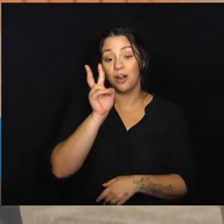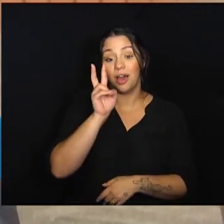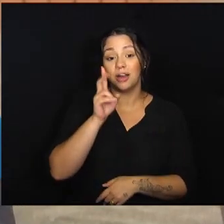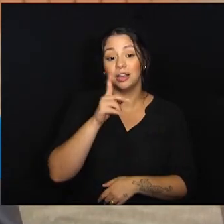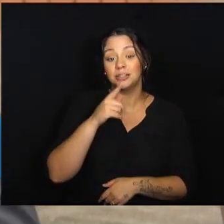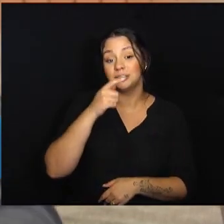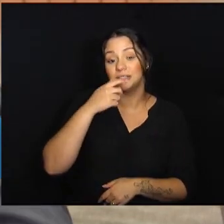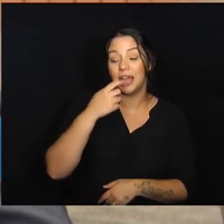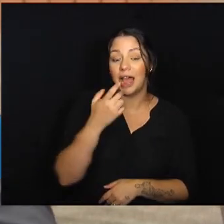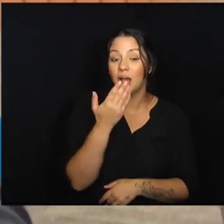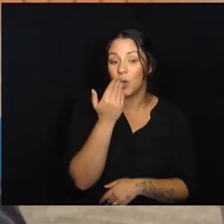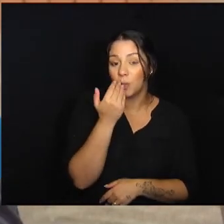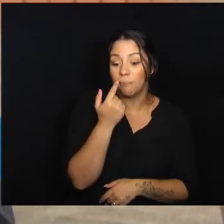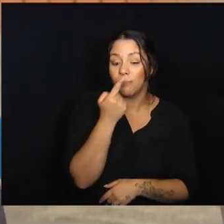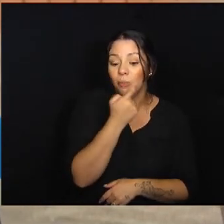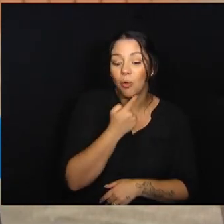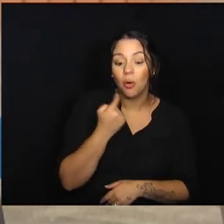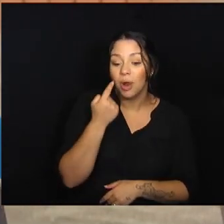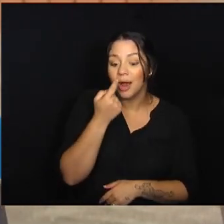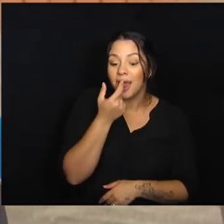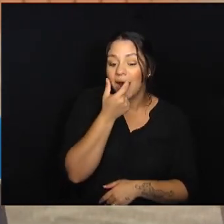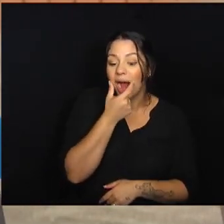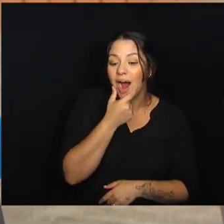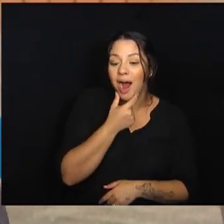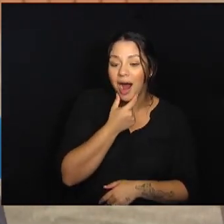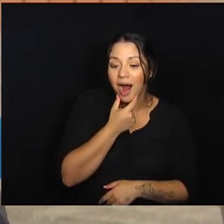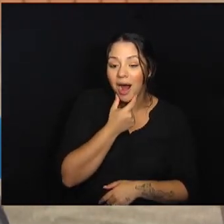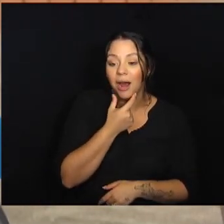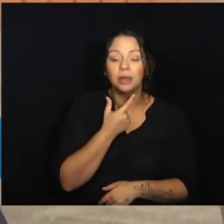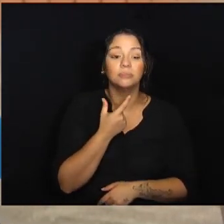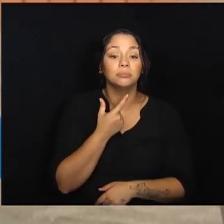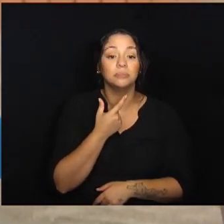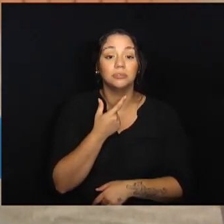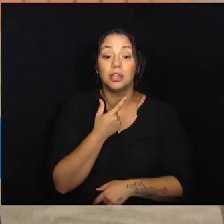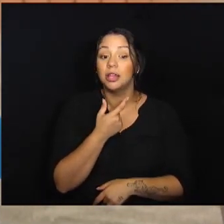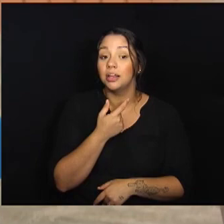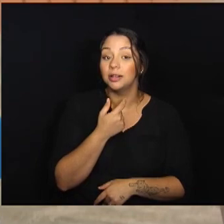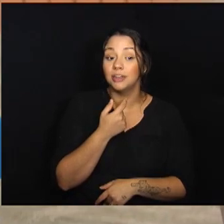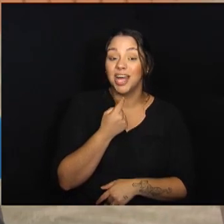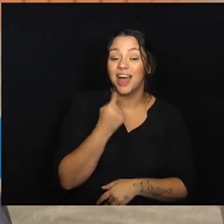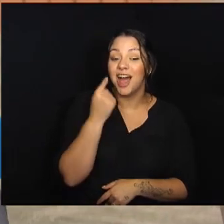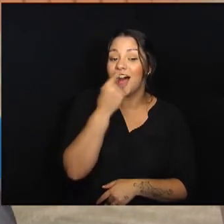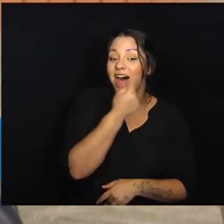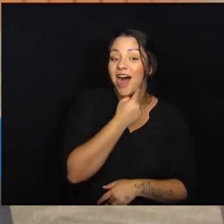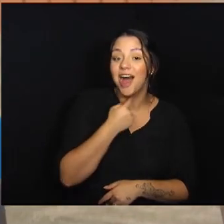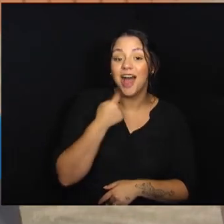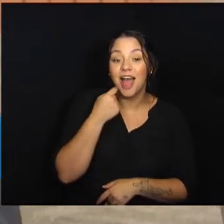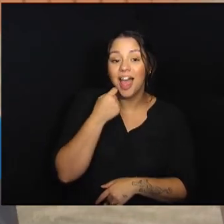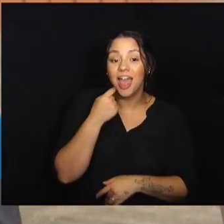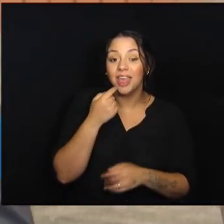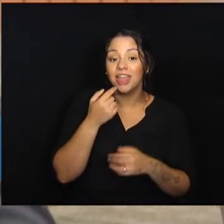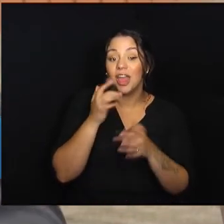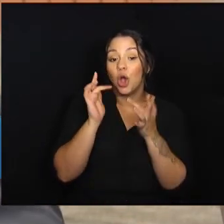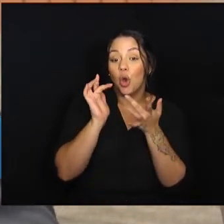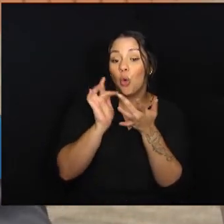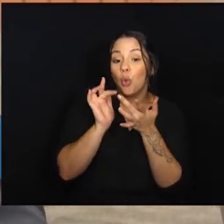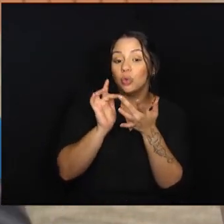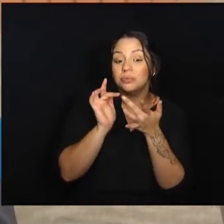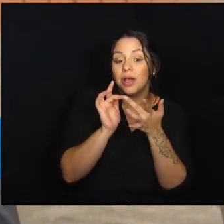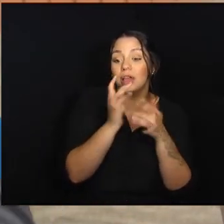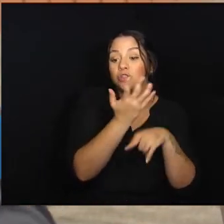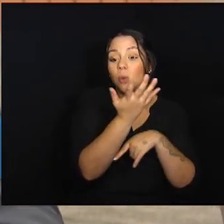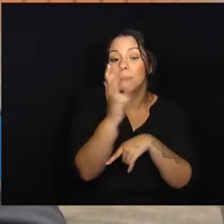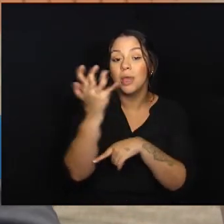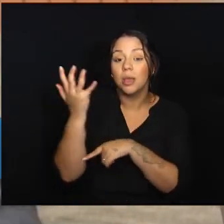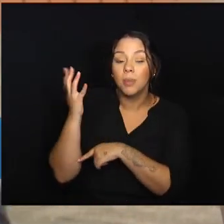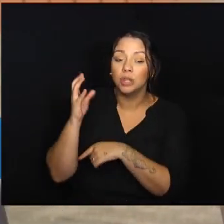bucal, cavidade oral. A cavidade bucal é a maior cavidade em contato com o meio ambiente. Ela pode receber aí